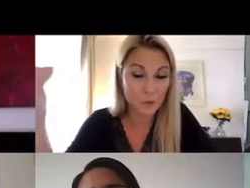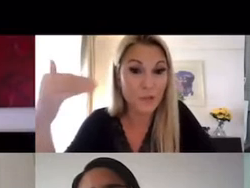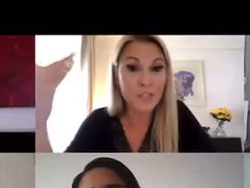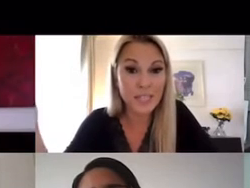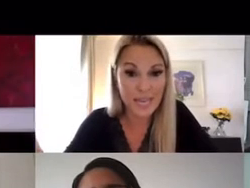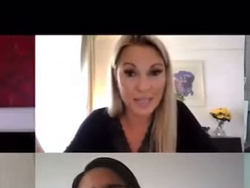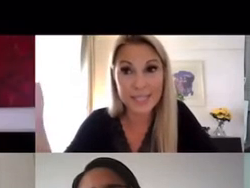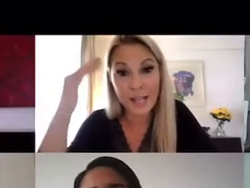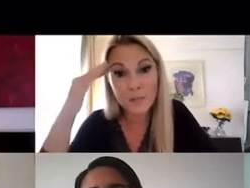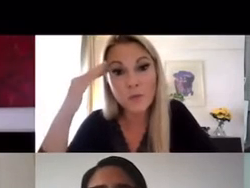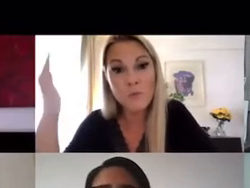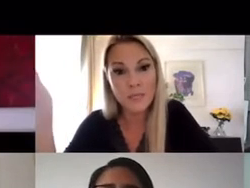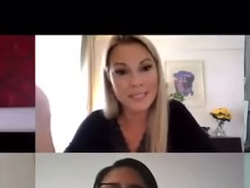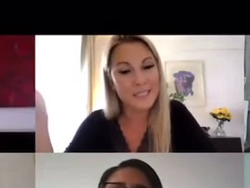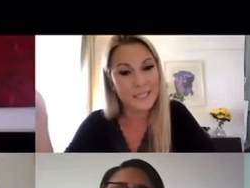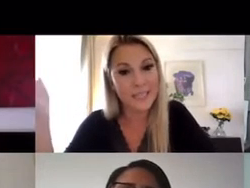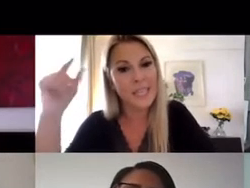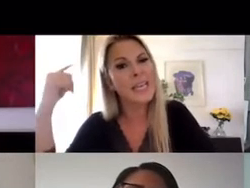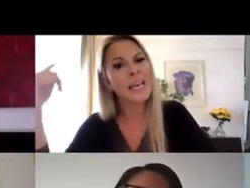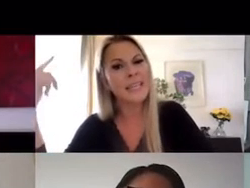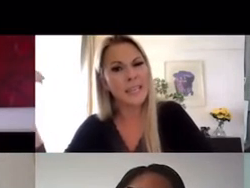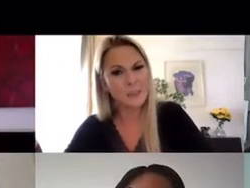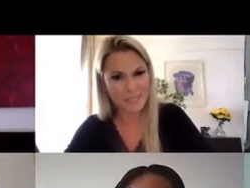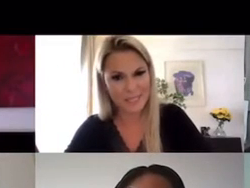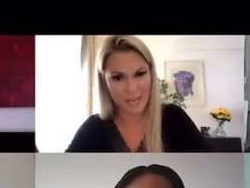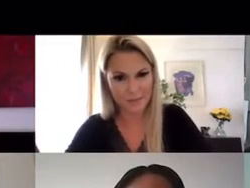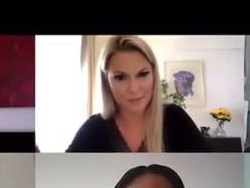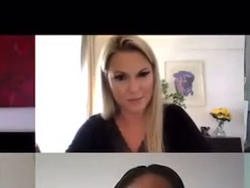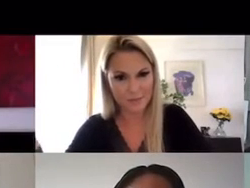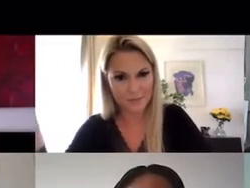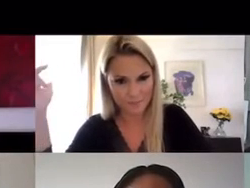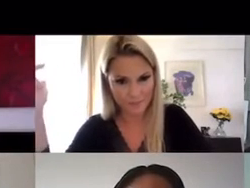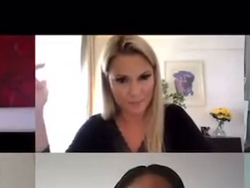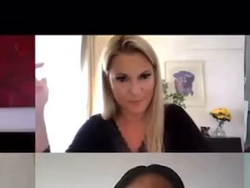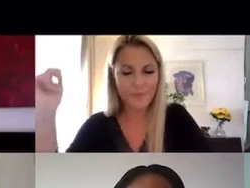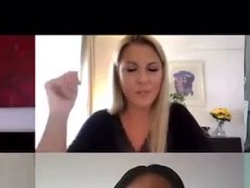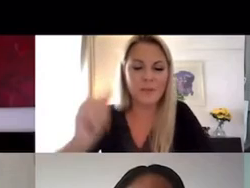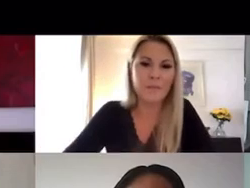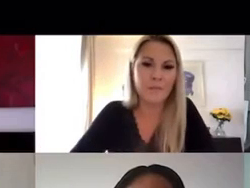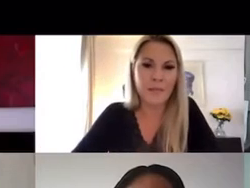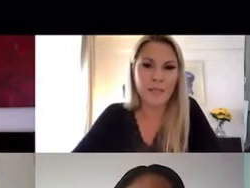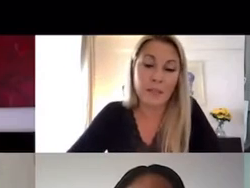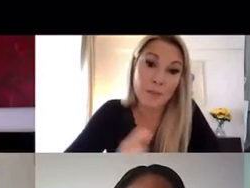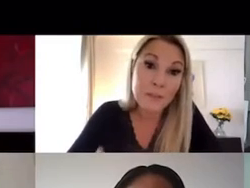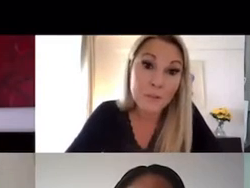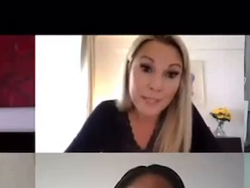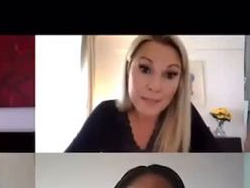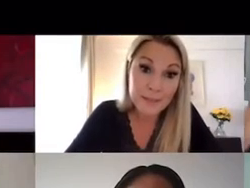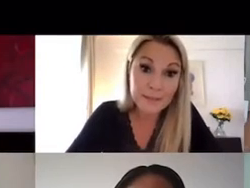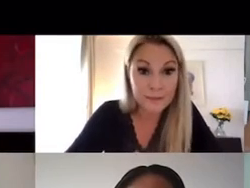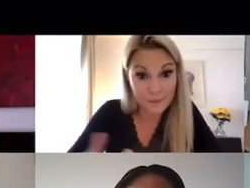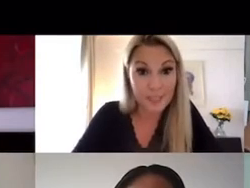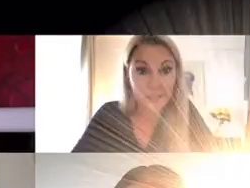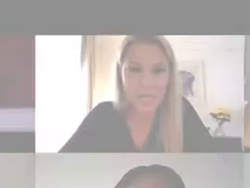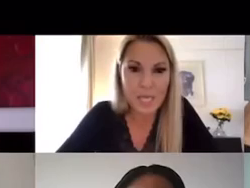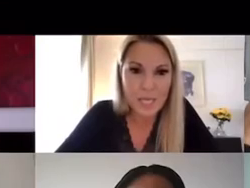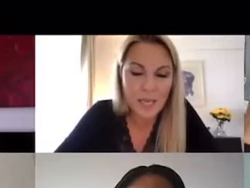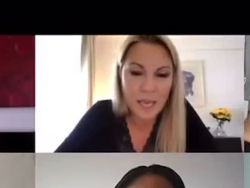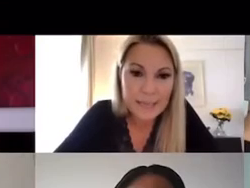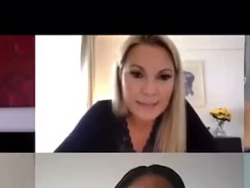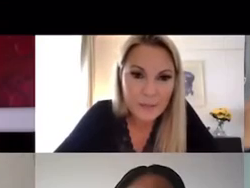ver. Curiosidade, e se alguma lhe interessasse, aí ela pensava. Que é o que a maioria